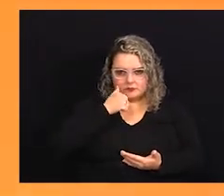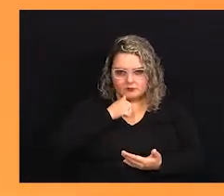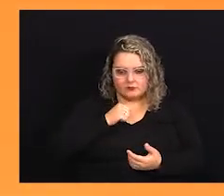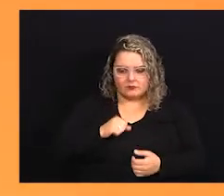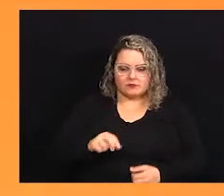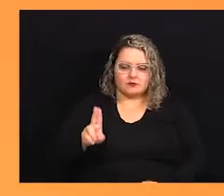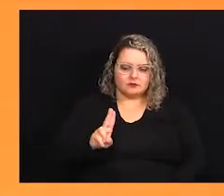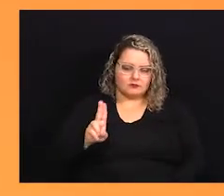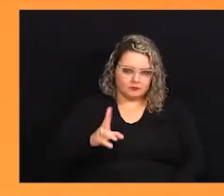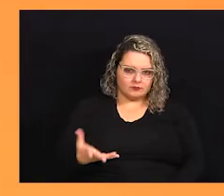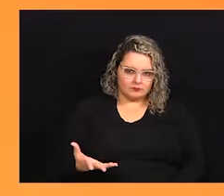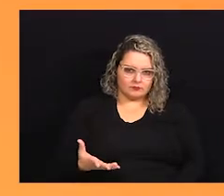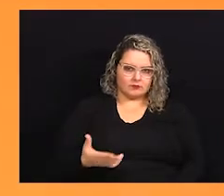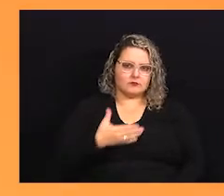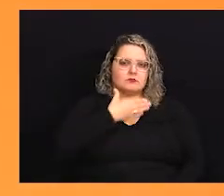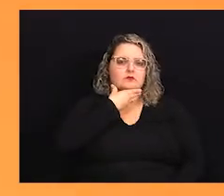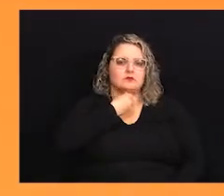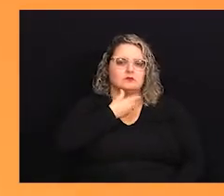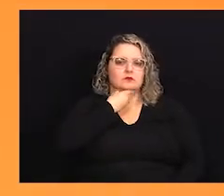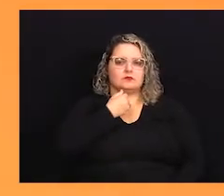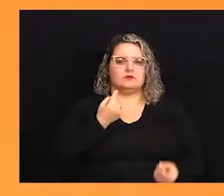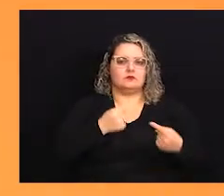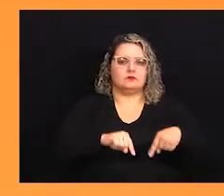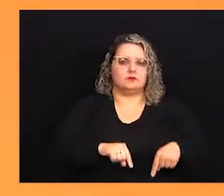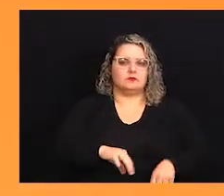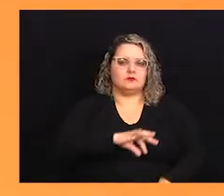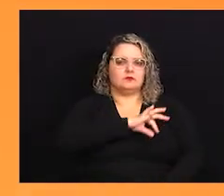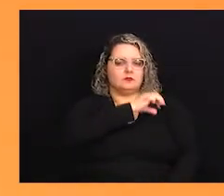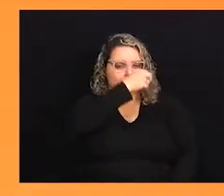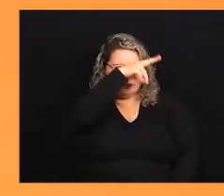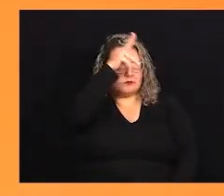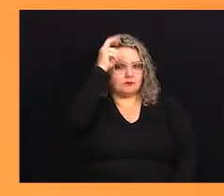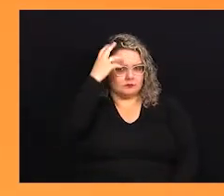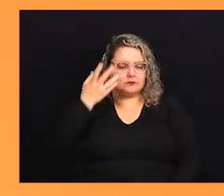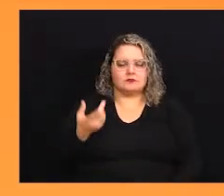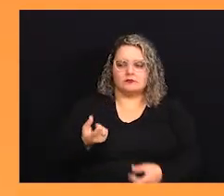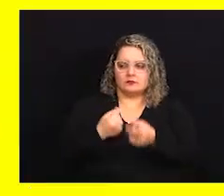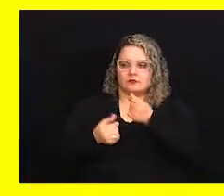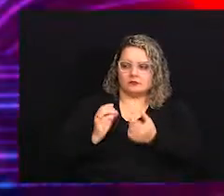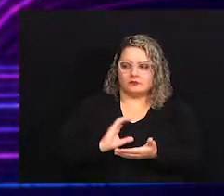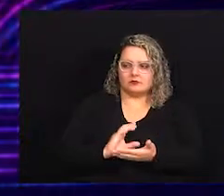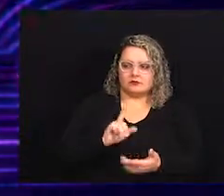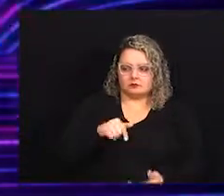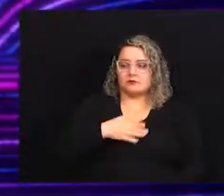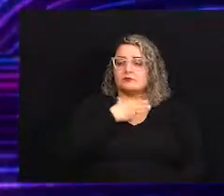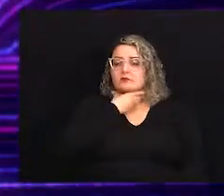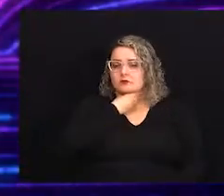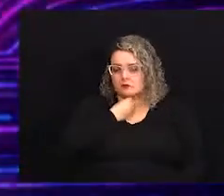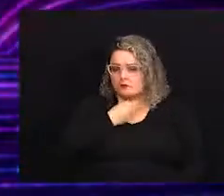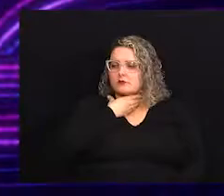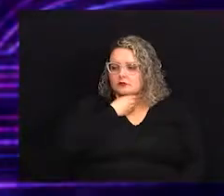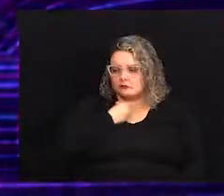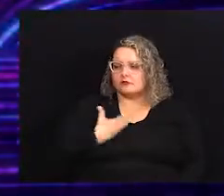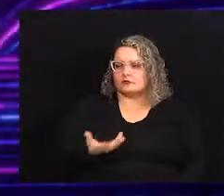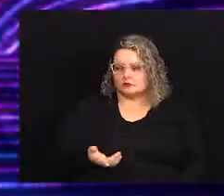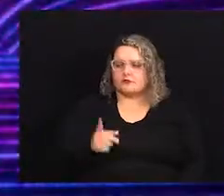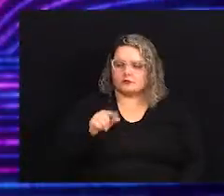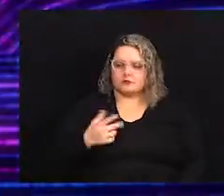fraude contra os prefeitos. Faziam eles investir num fundo de investimento que não existia, era fraude, né? Mas